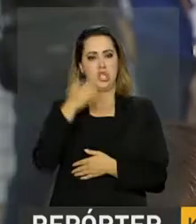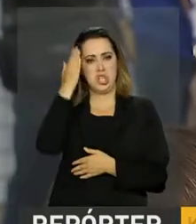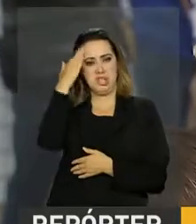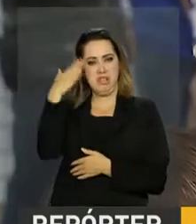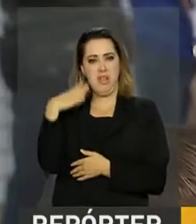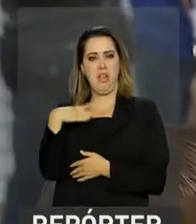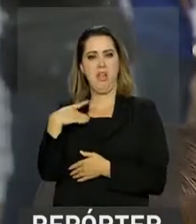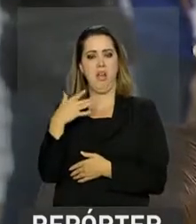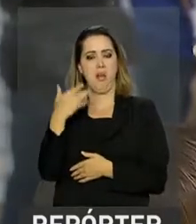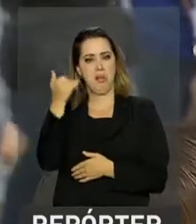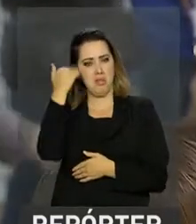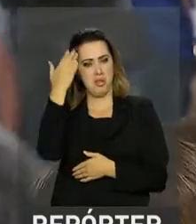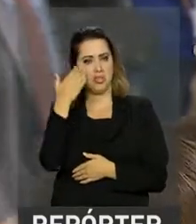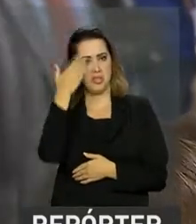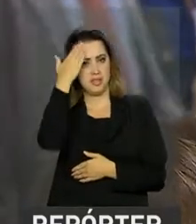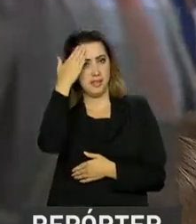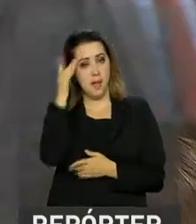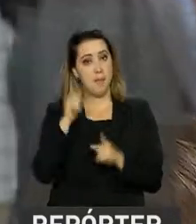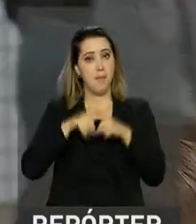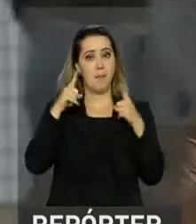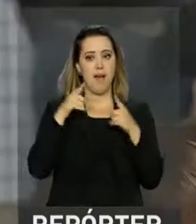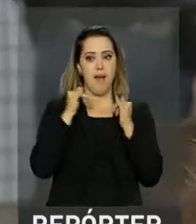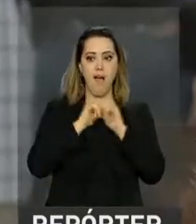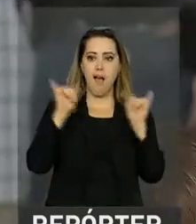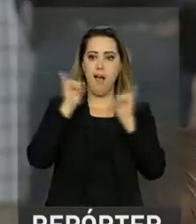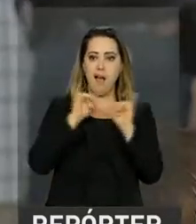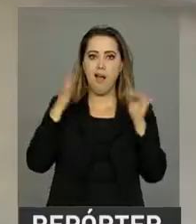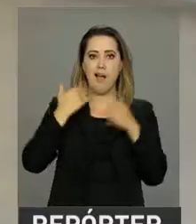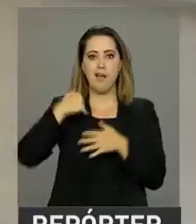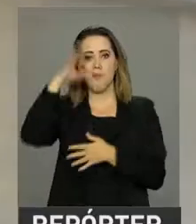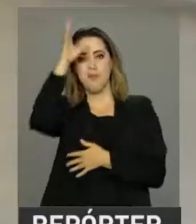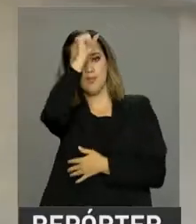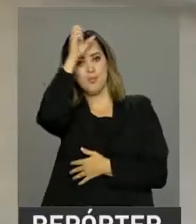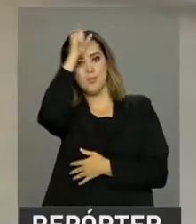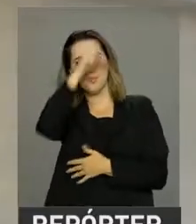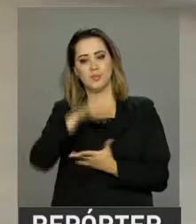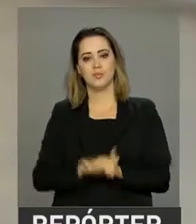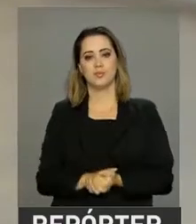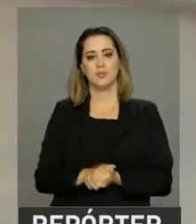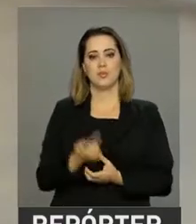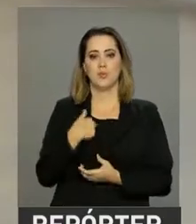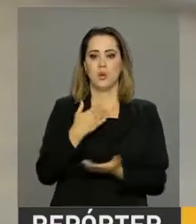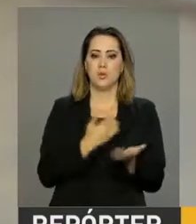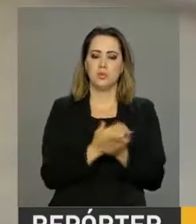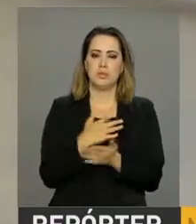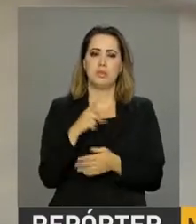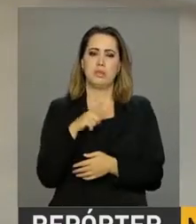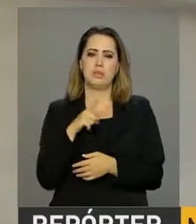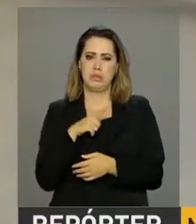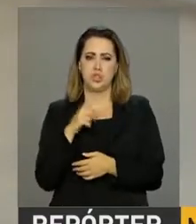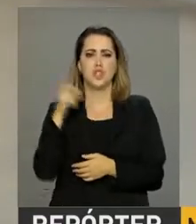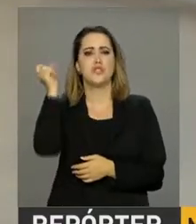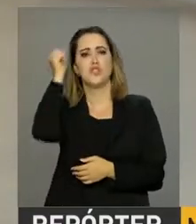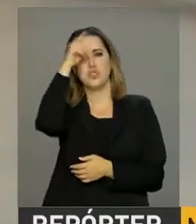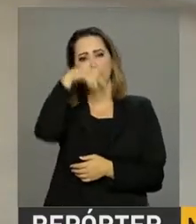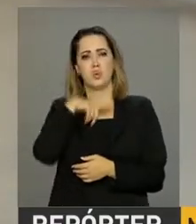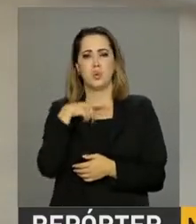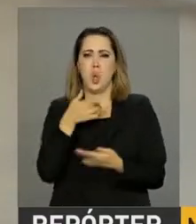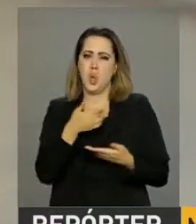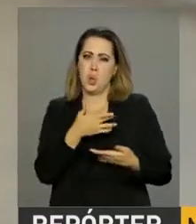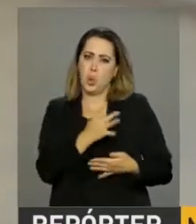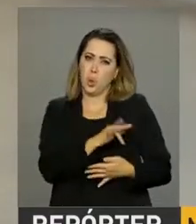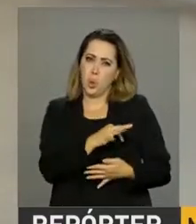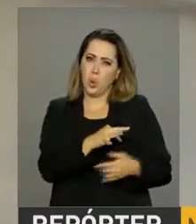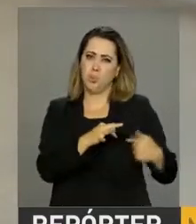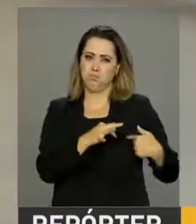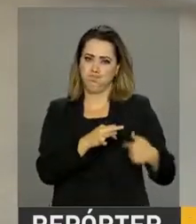muito, só que com esses projetos a gente aprende muito mais. No início eu tive uma certa dificuldade, eu tive um ferimento